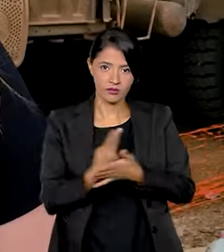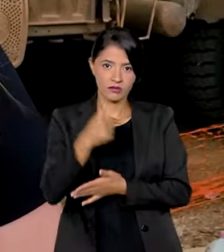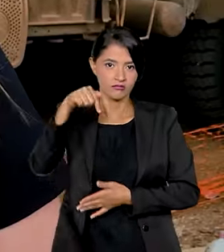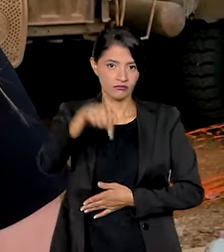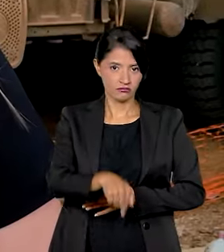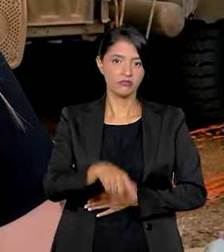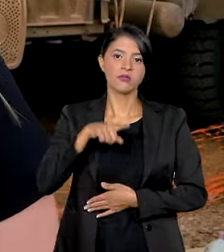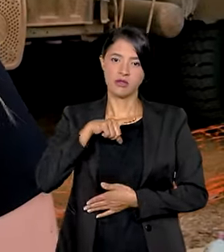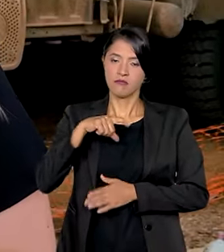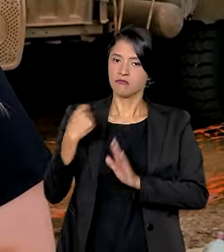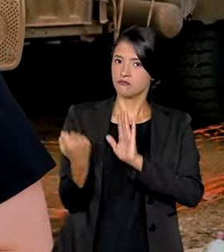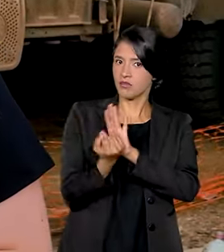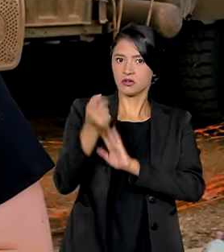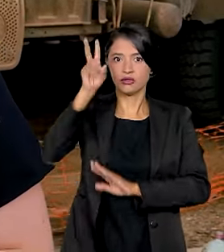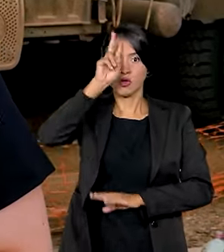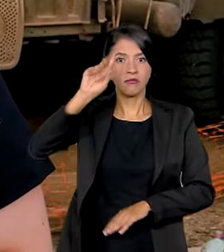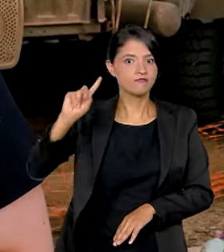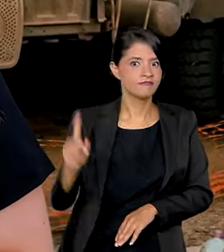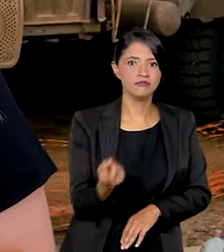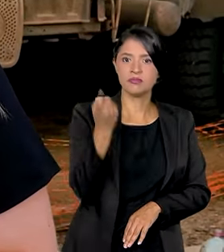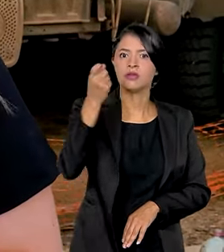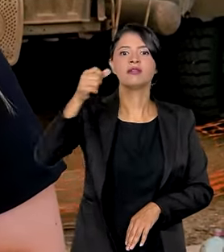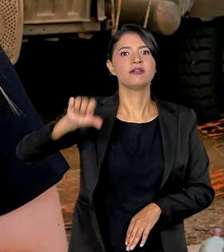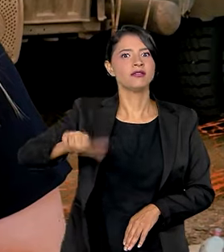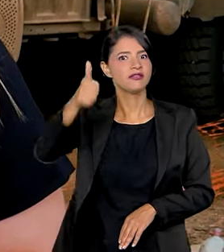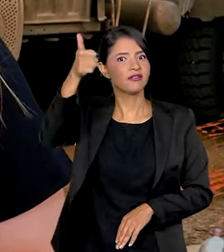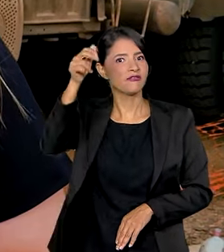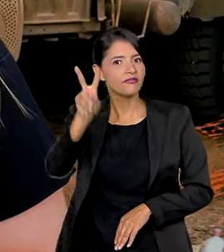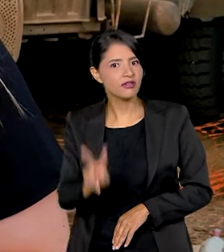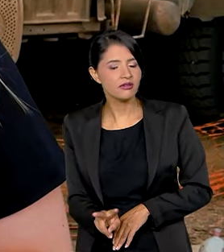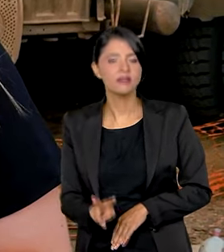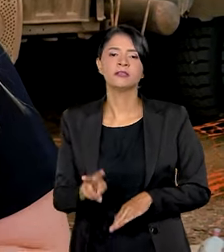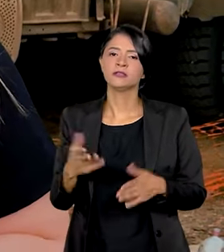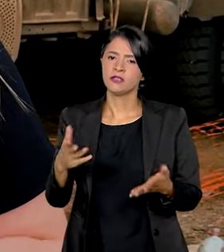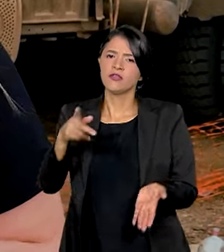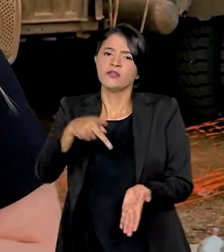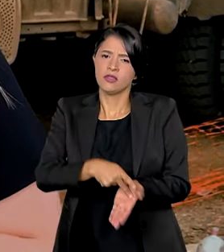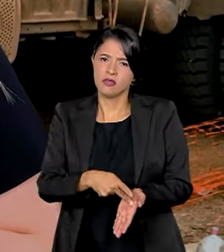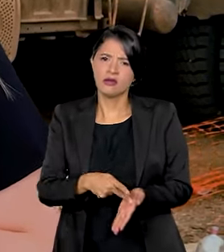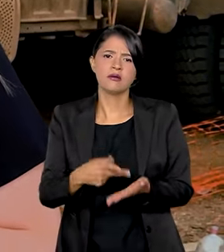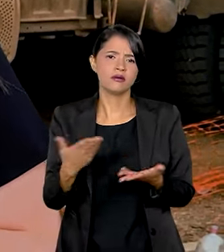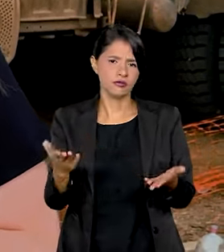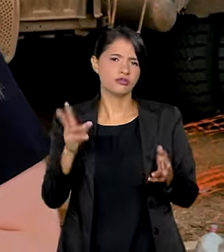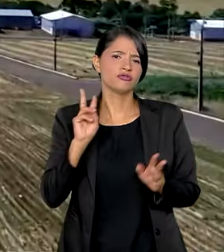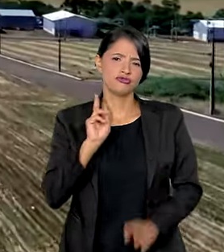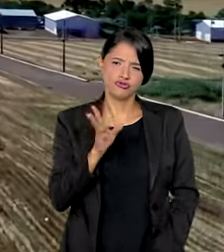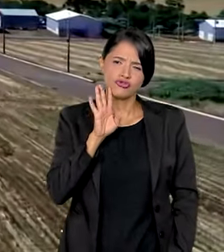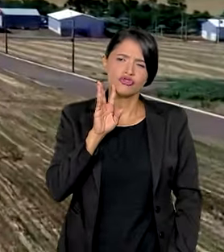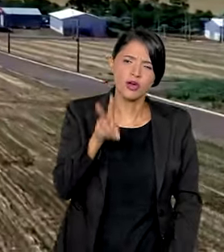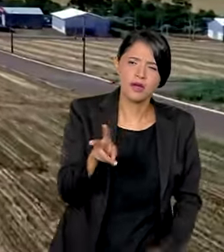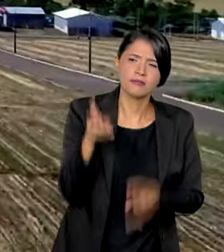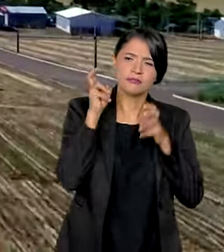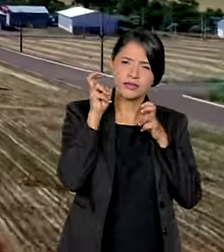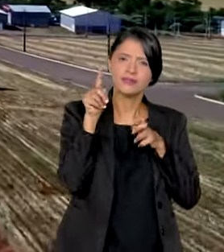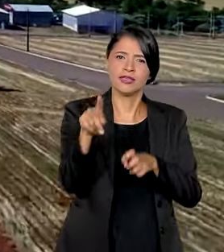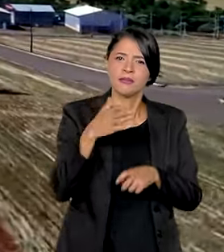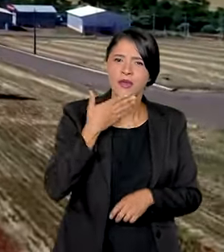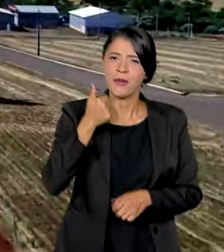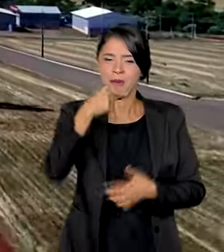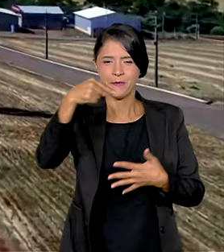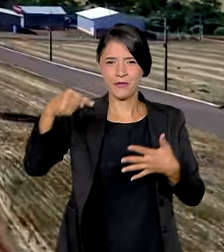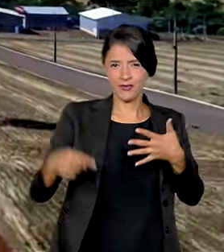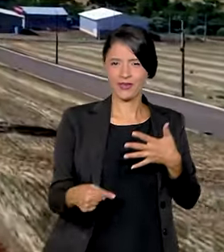Acredito que o que está acontecendo aqui para nós é histórico, é inédito e na verdade, a gente já consegue ver agora